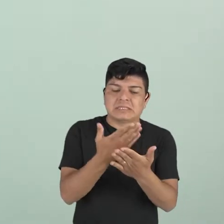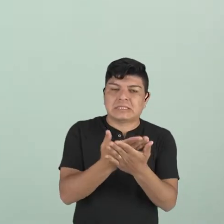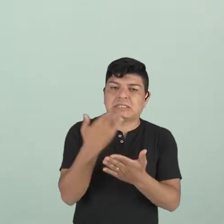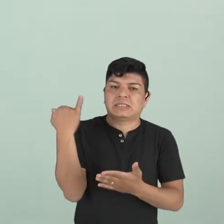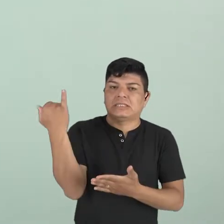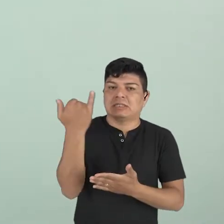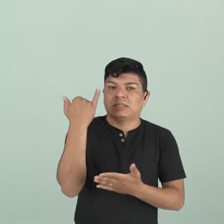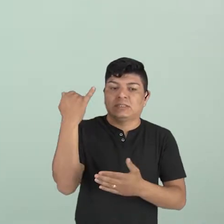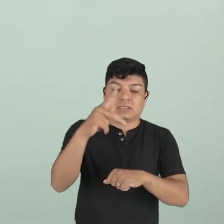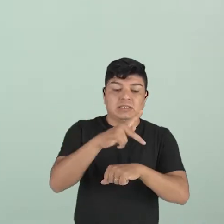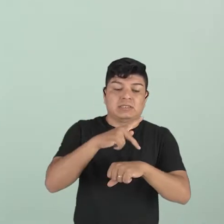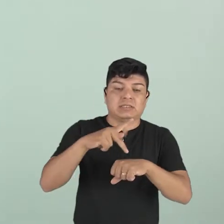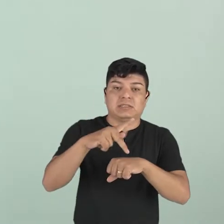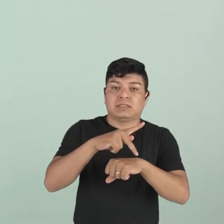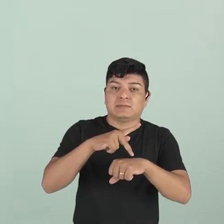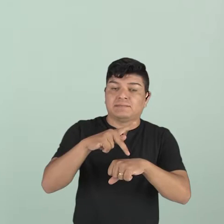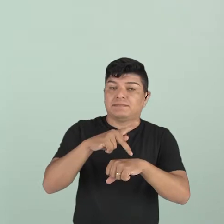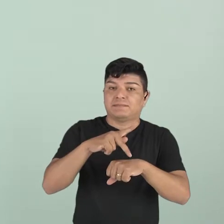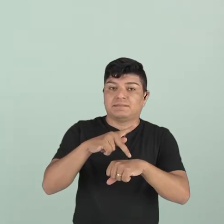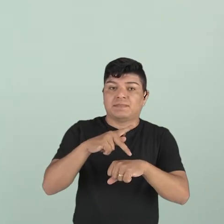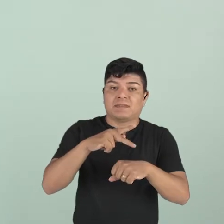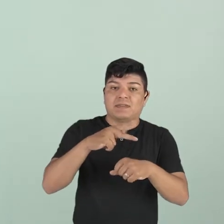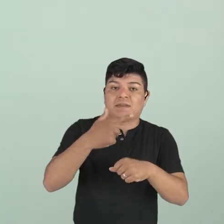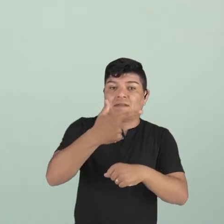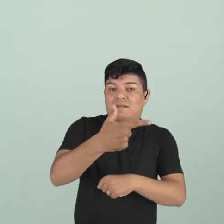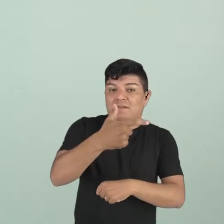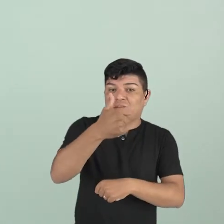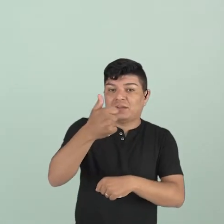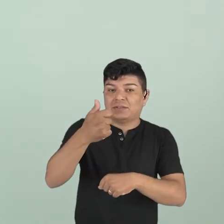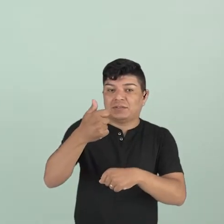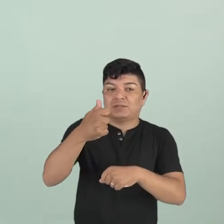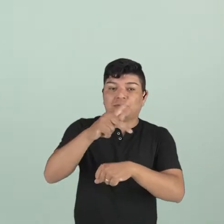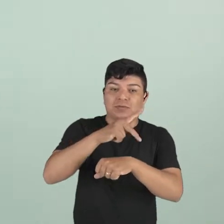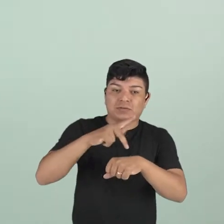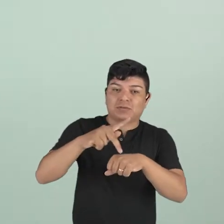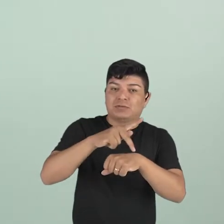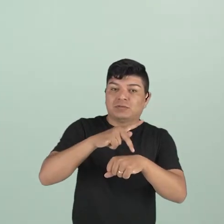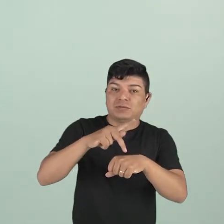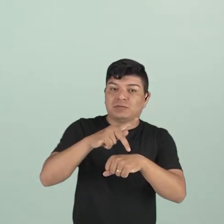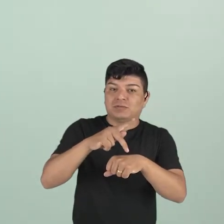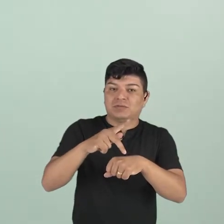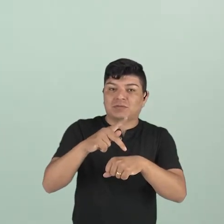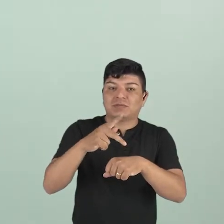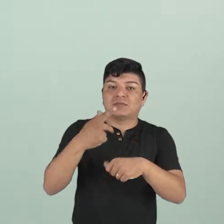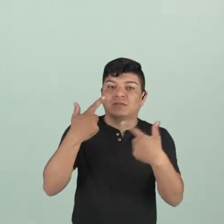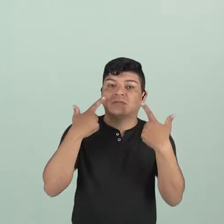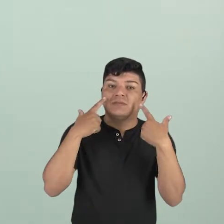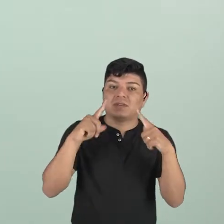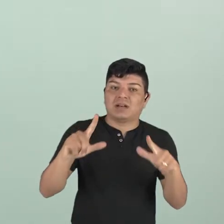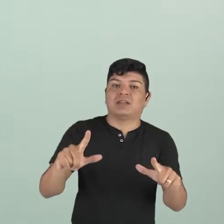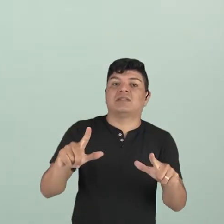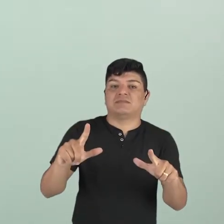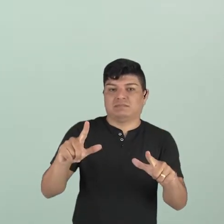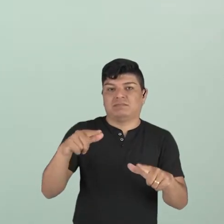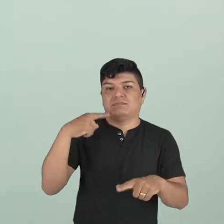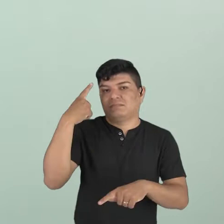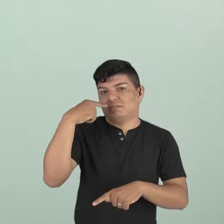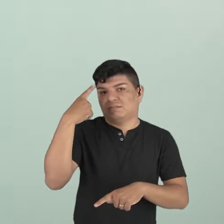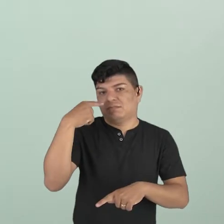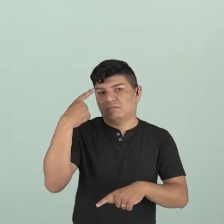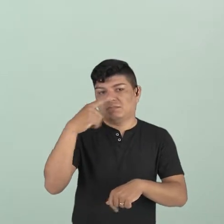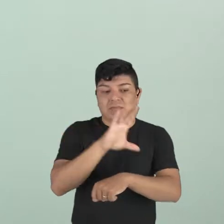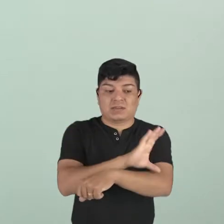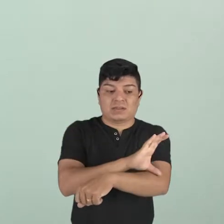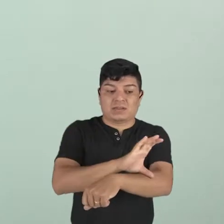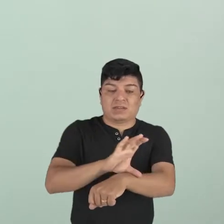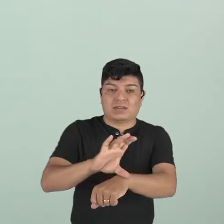é um país, né, aliás, um país, ó, são 21 países, né, que falam o espanhol. Então, assim, a cultura, né, ou